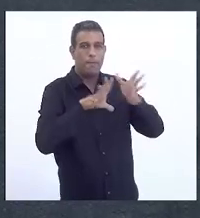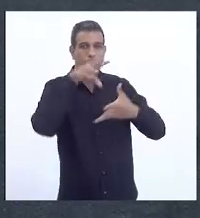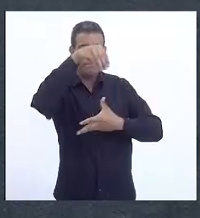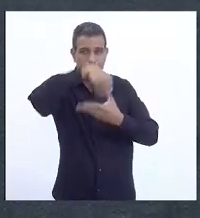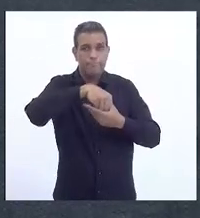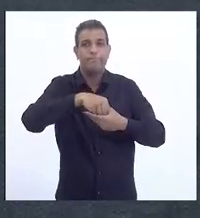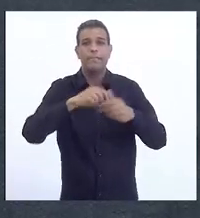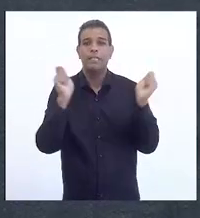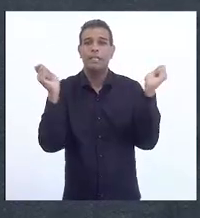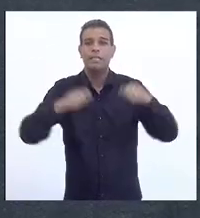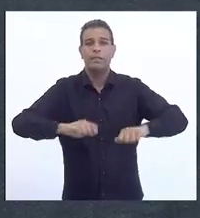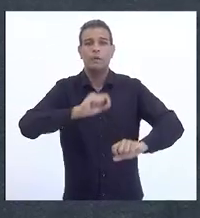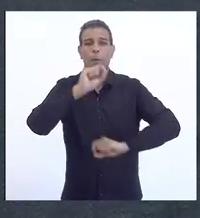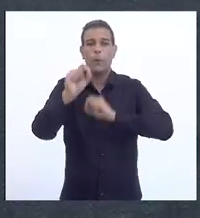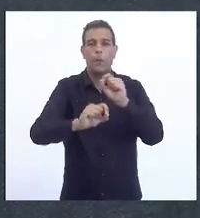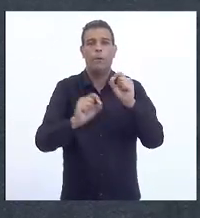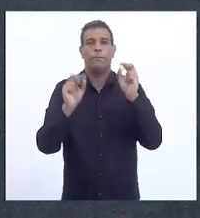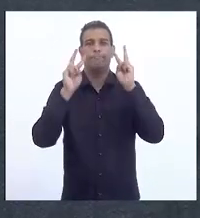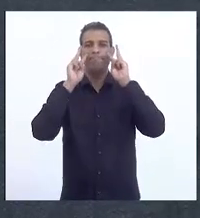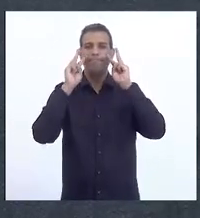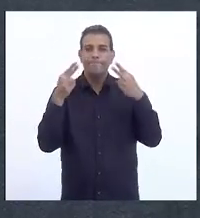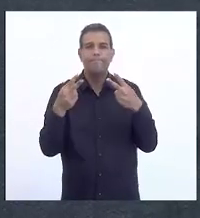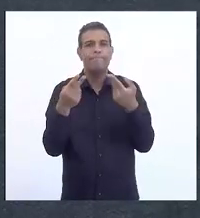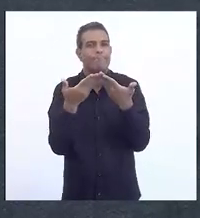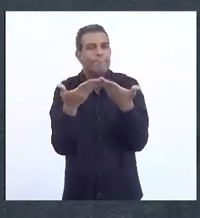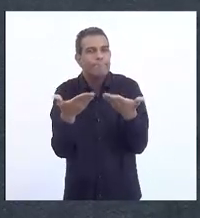casa ele seja